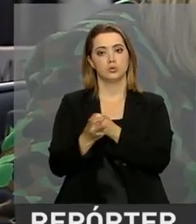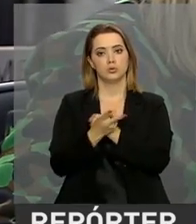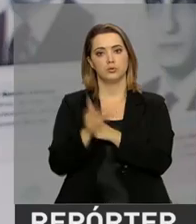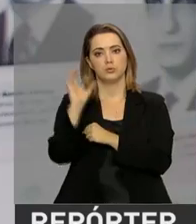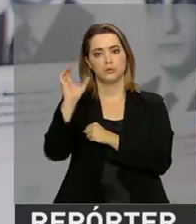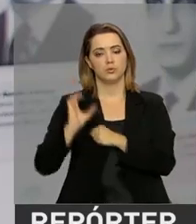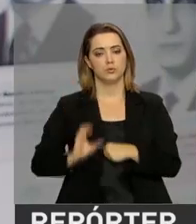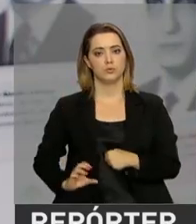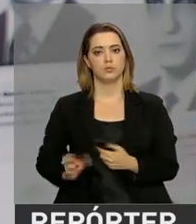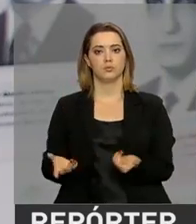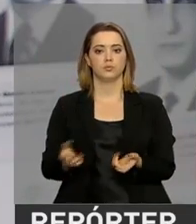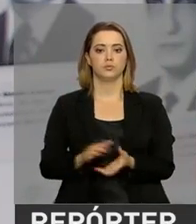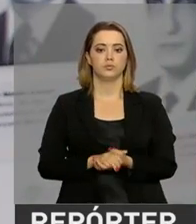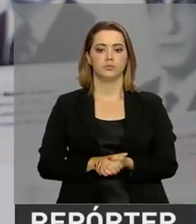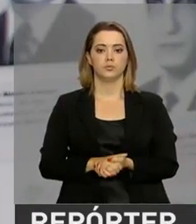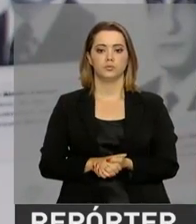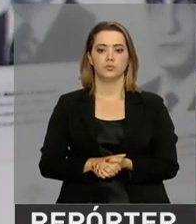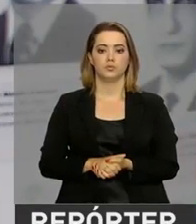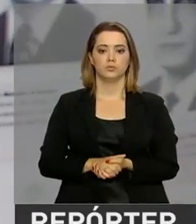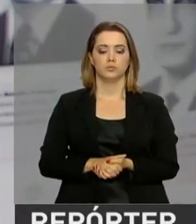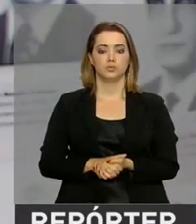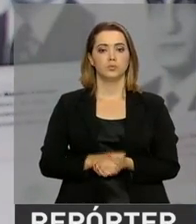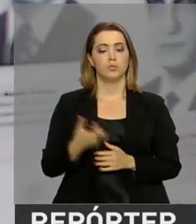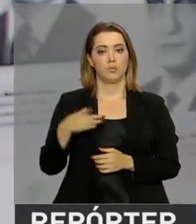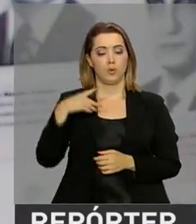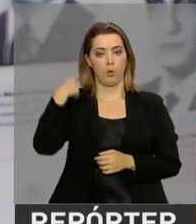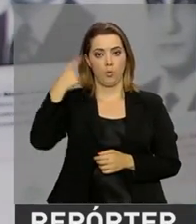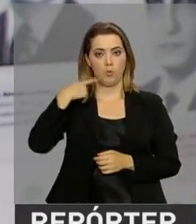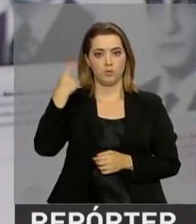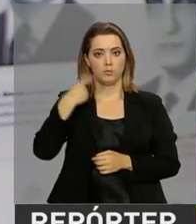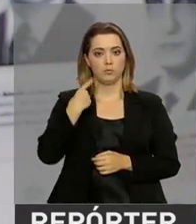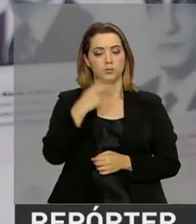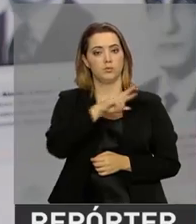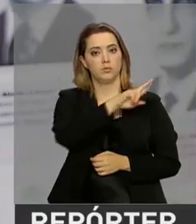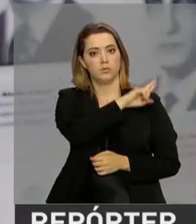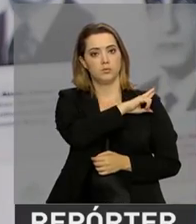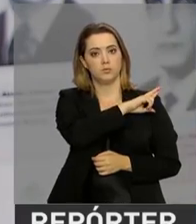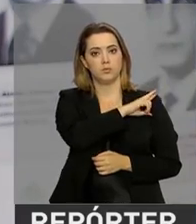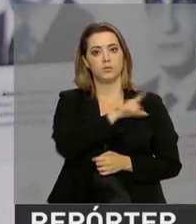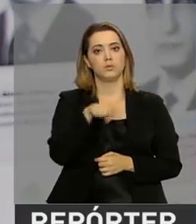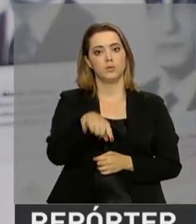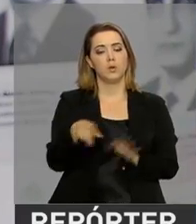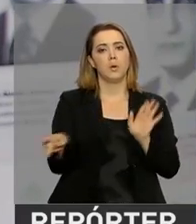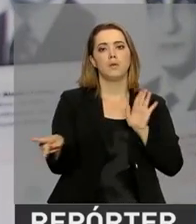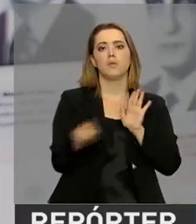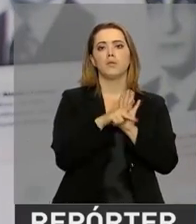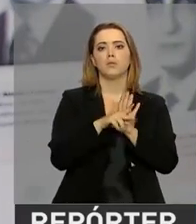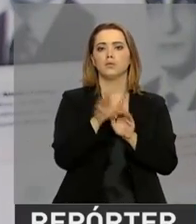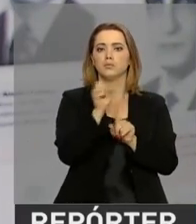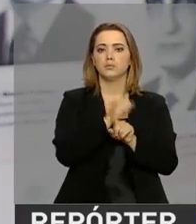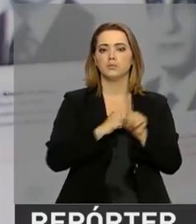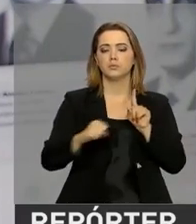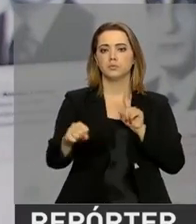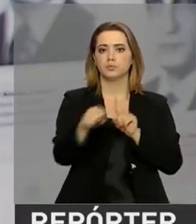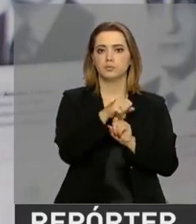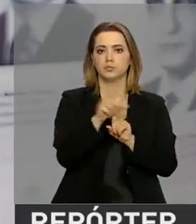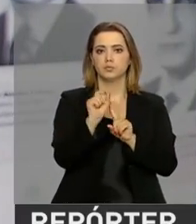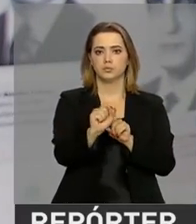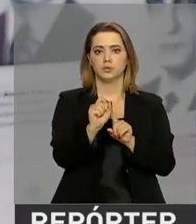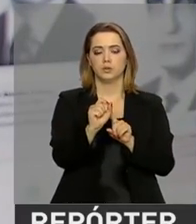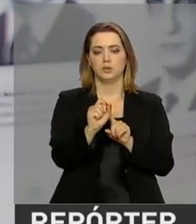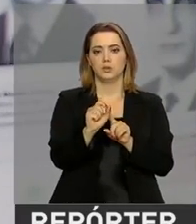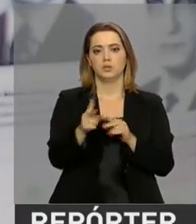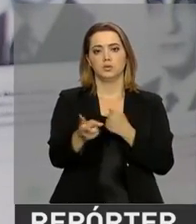cidadão às prerrogativas do advogado a representam as prerrogativas da própria sociedade que o advogado